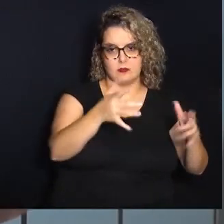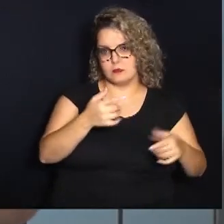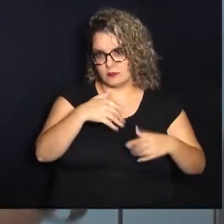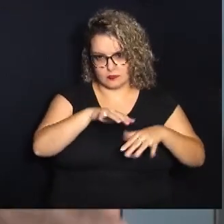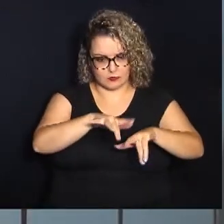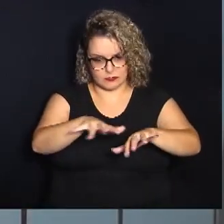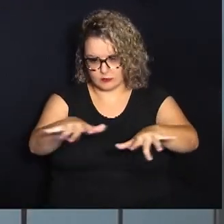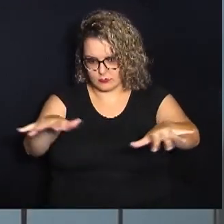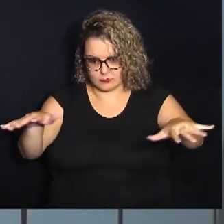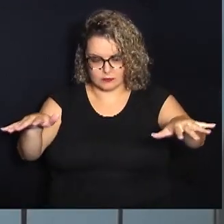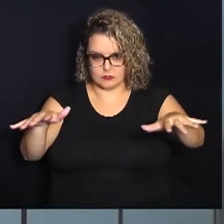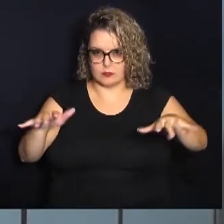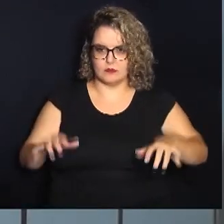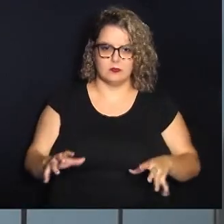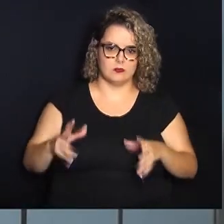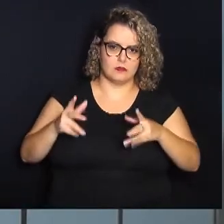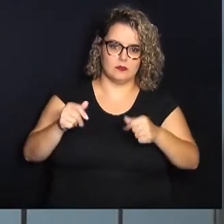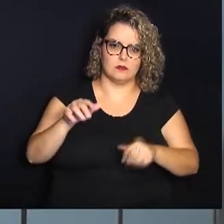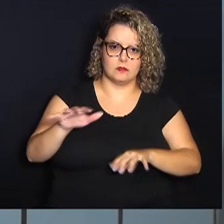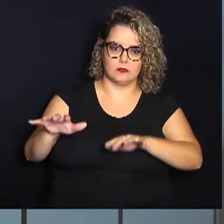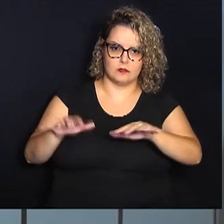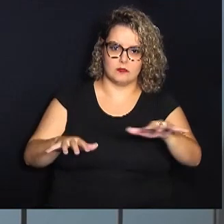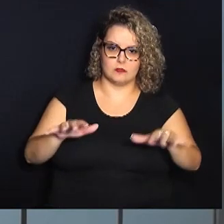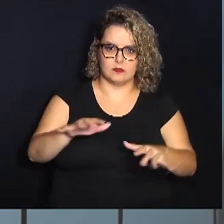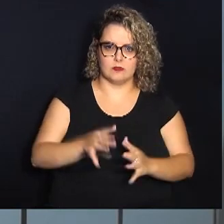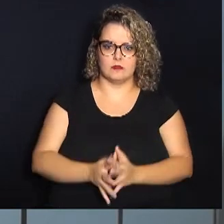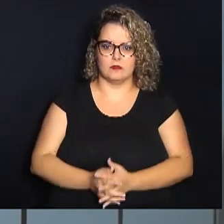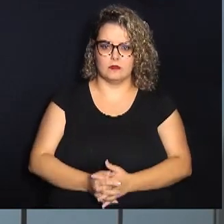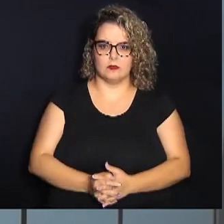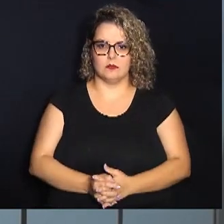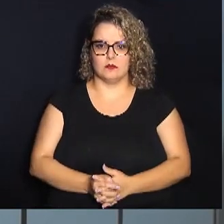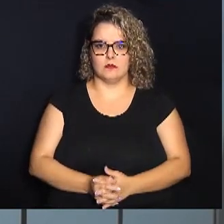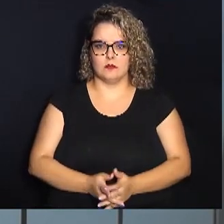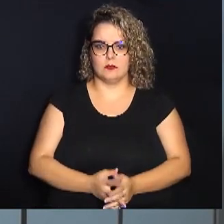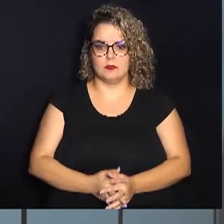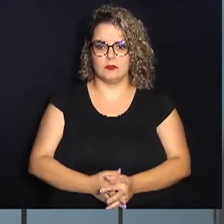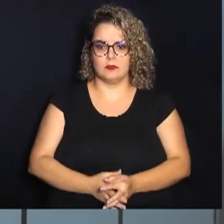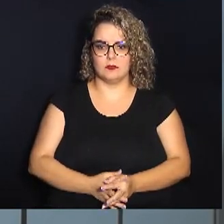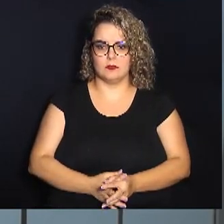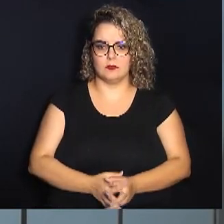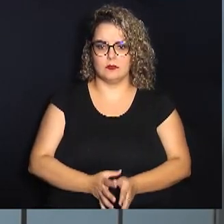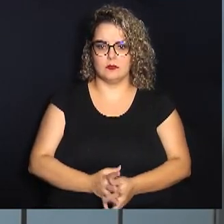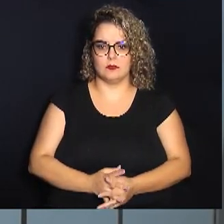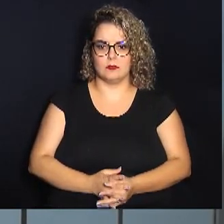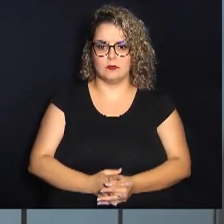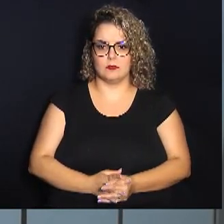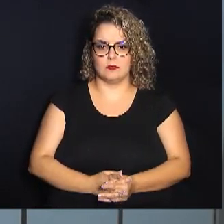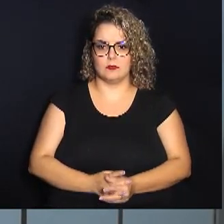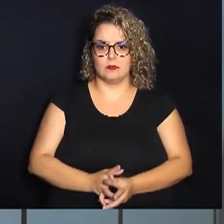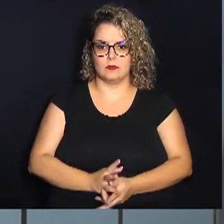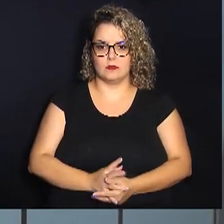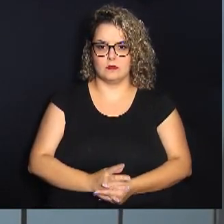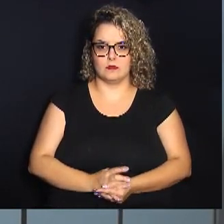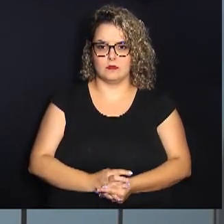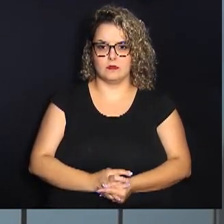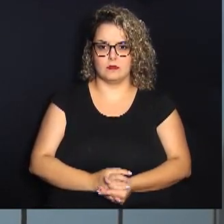vai proliferando esses vetores, né? Então,